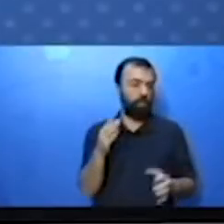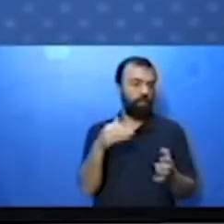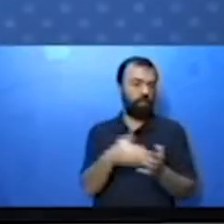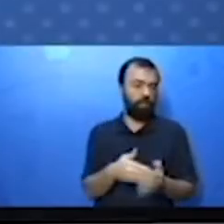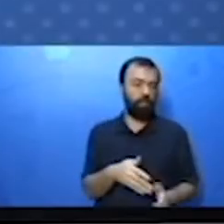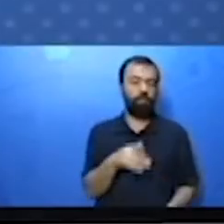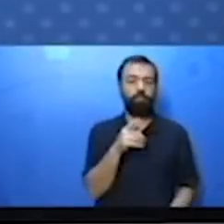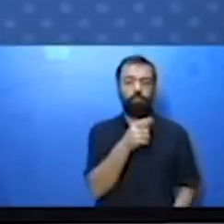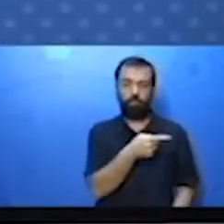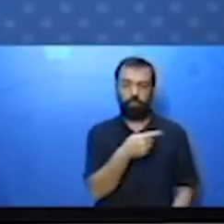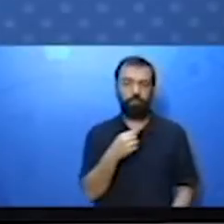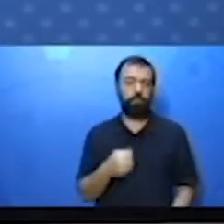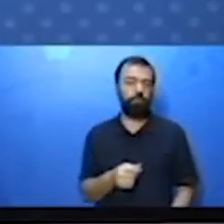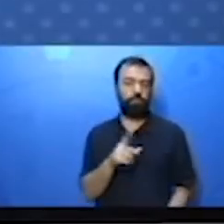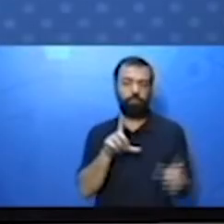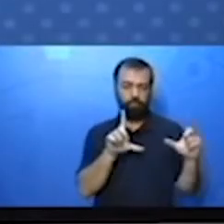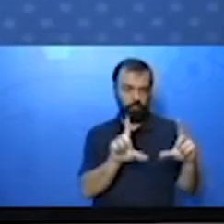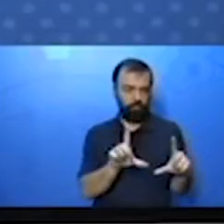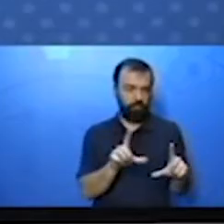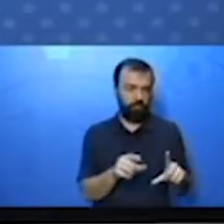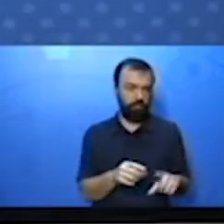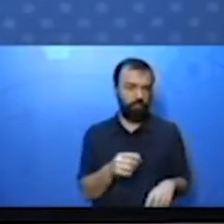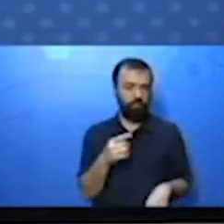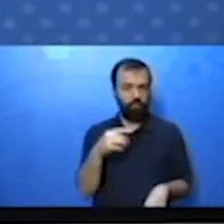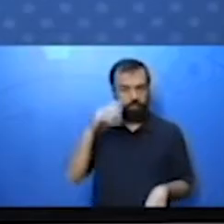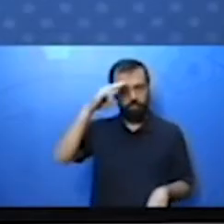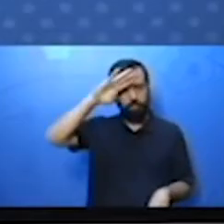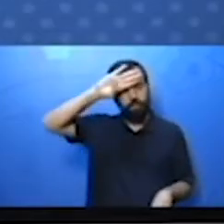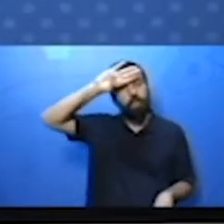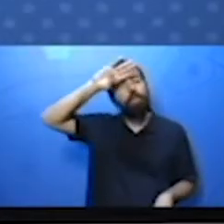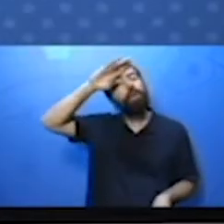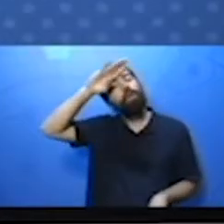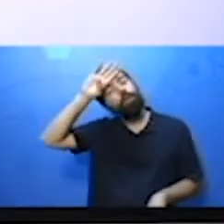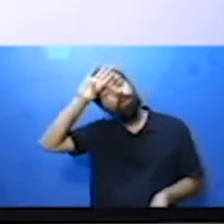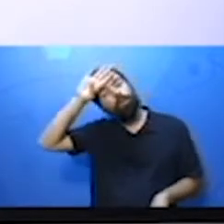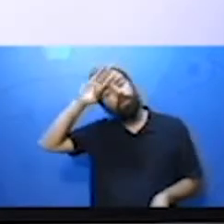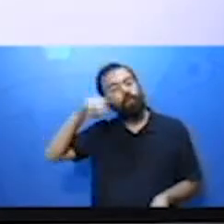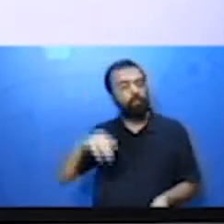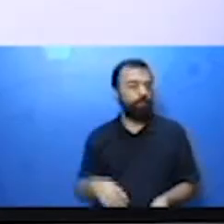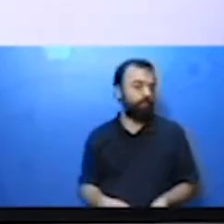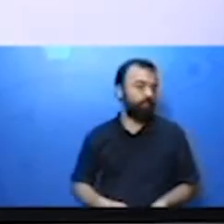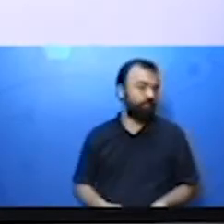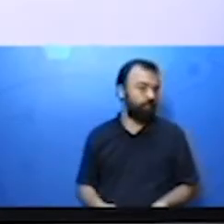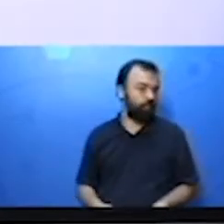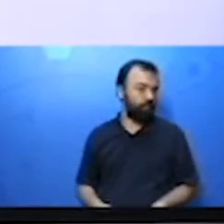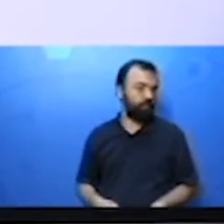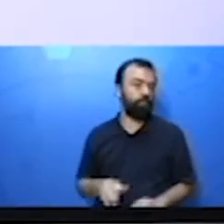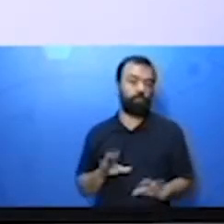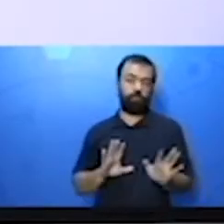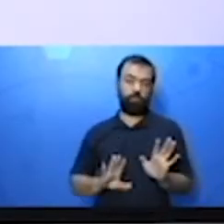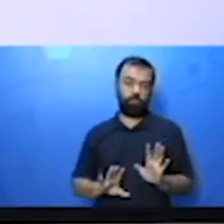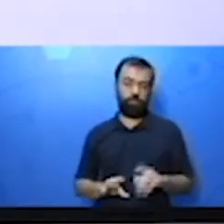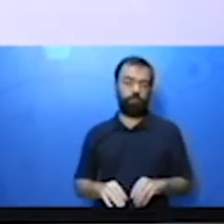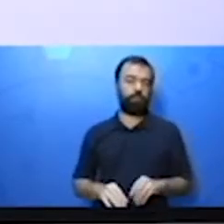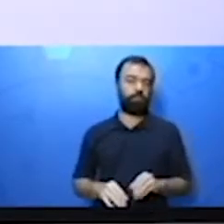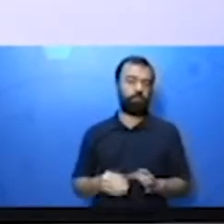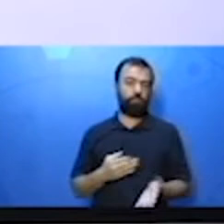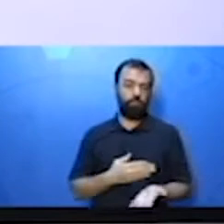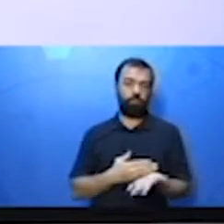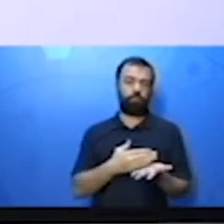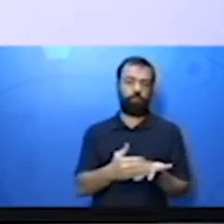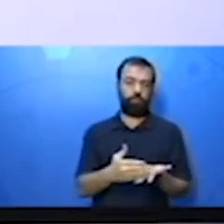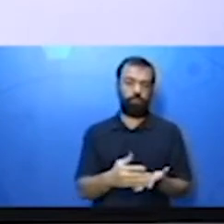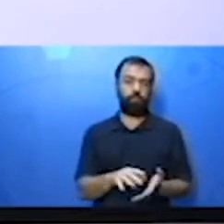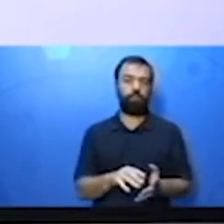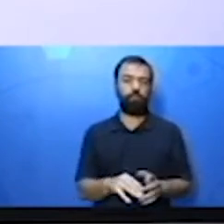Aqui nós estamos vendo, ele parece que já está em estado febril, né? Mas se começar a apresentar